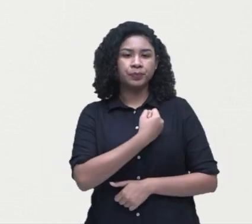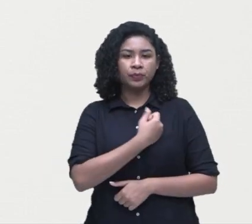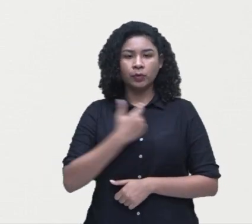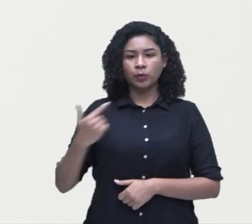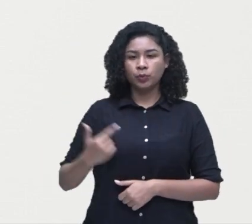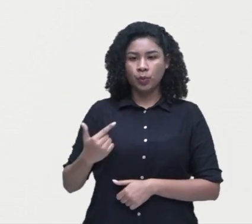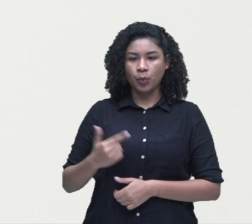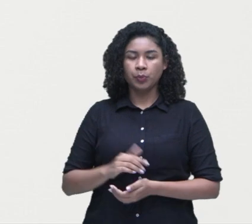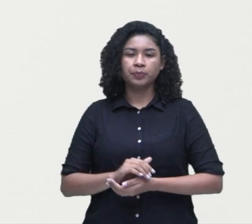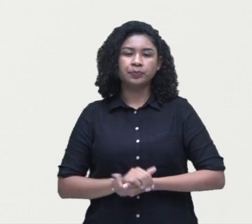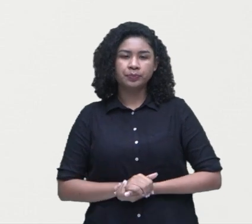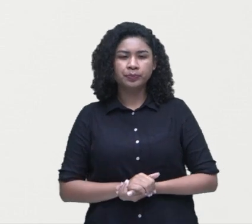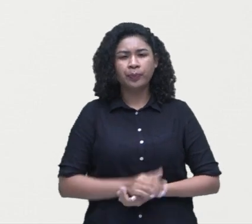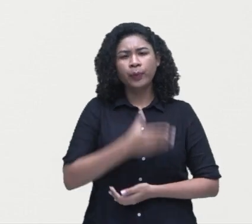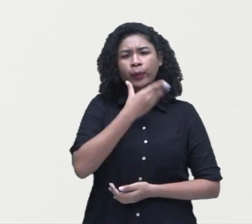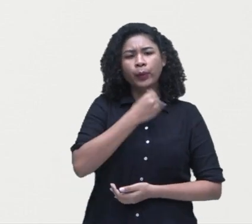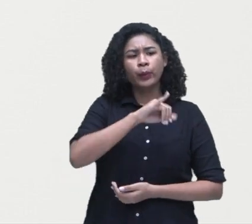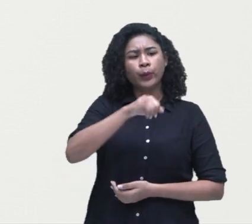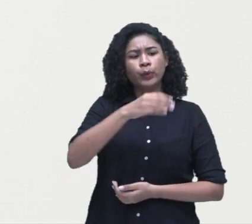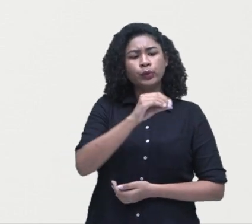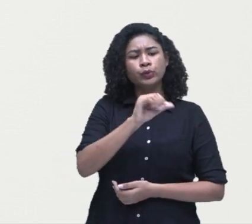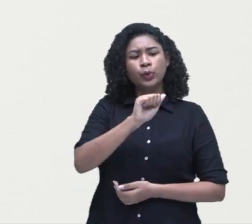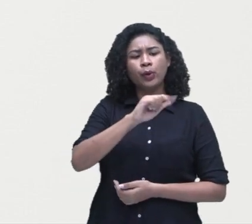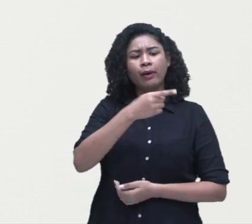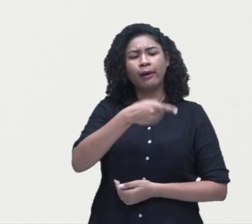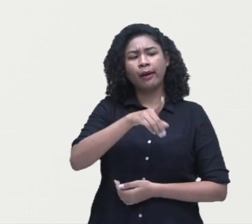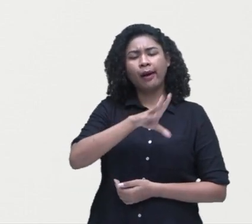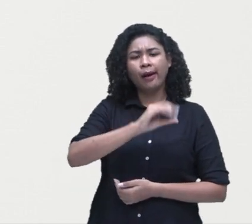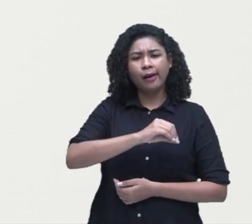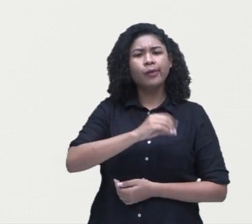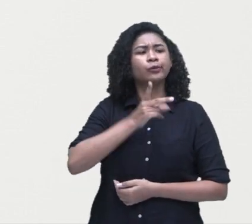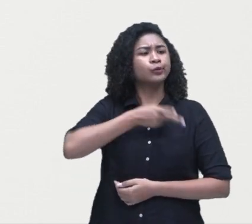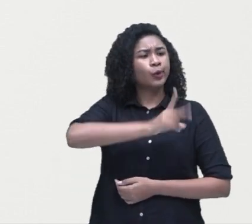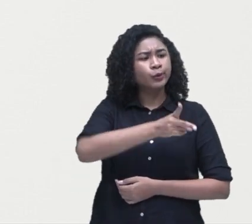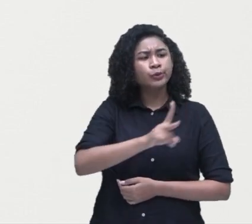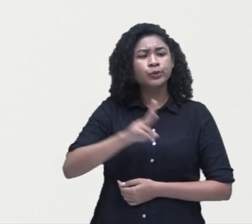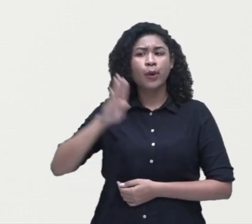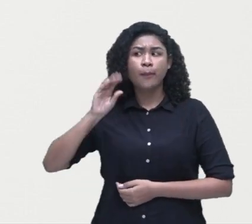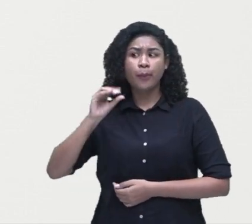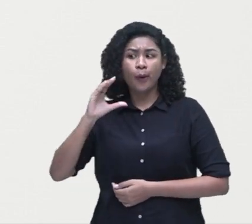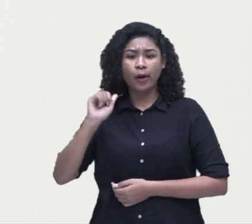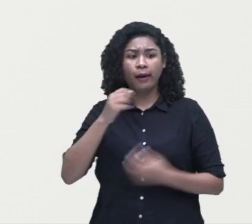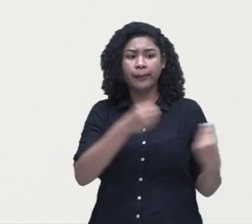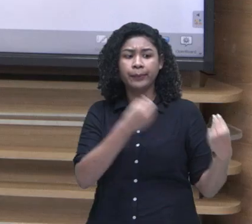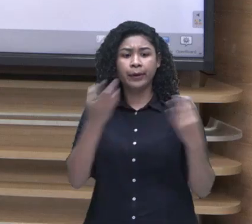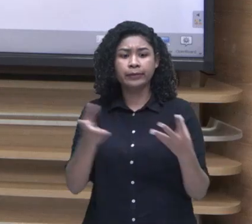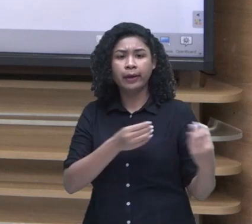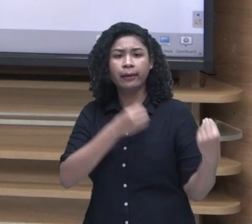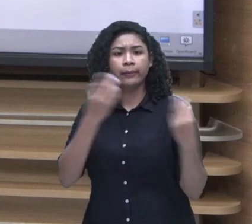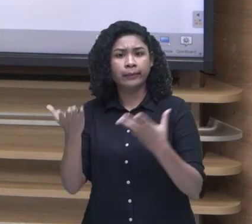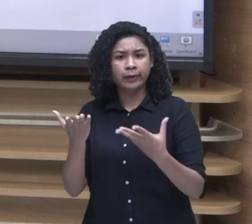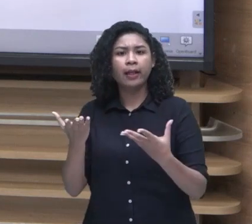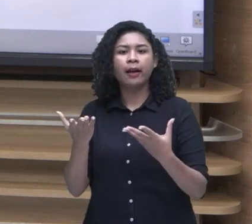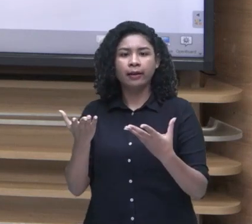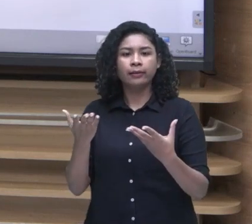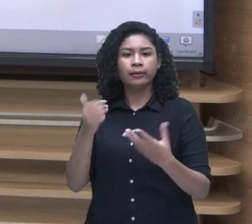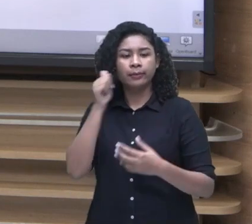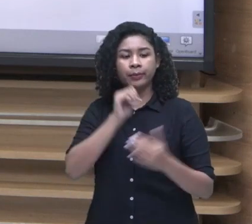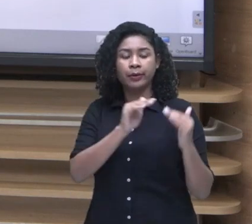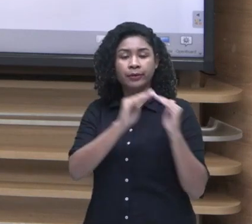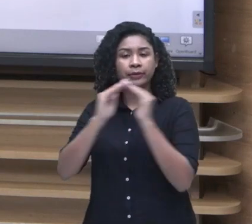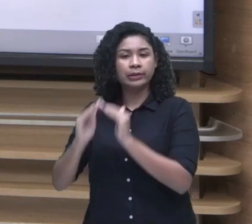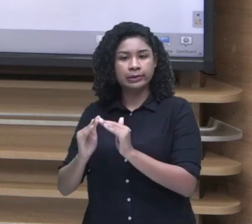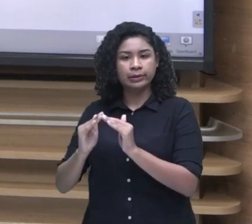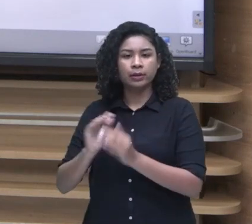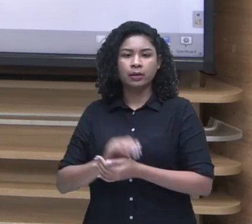mandando bocas para a vizinha do primeiro D. Mandando bocas, né, chavecos. Ali ele